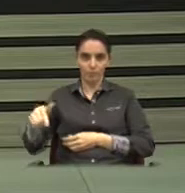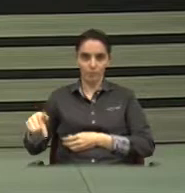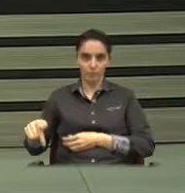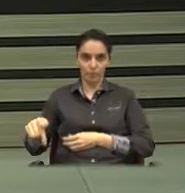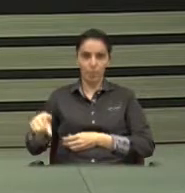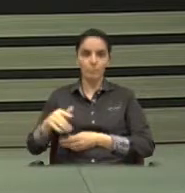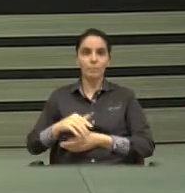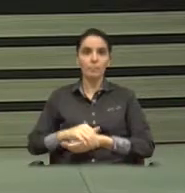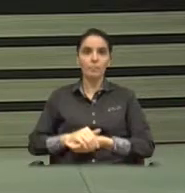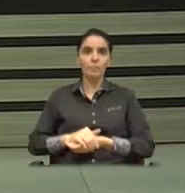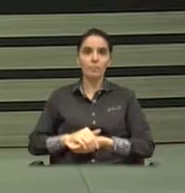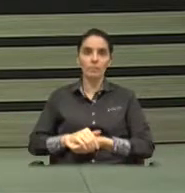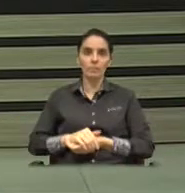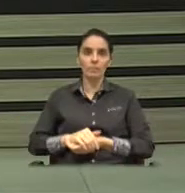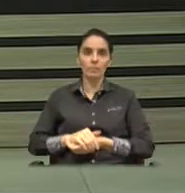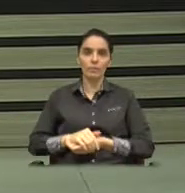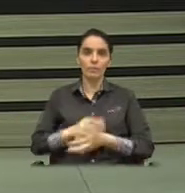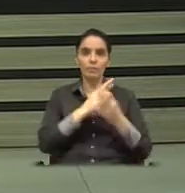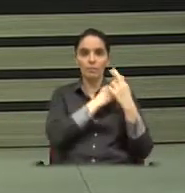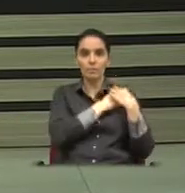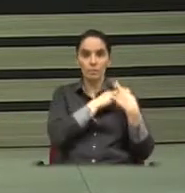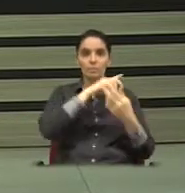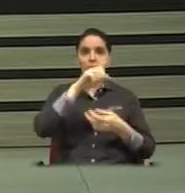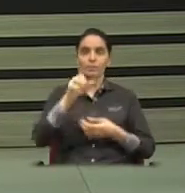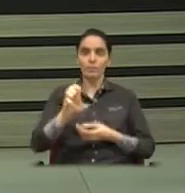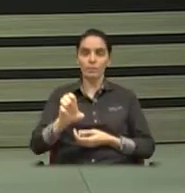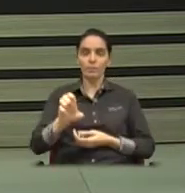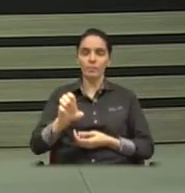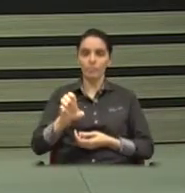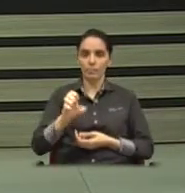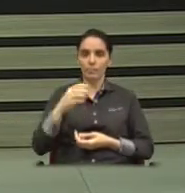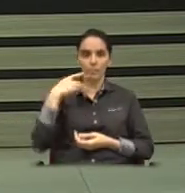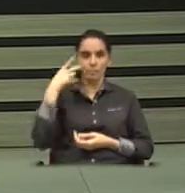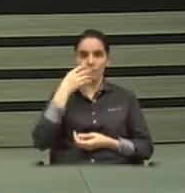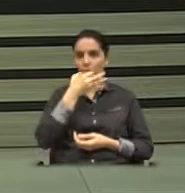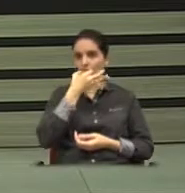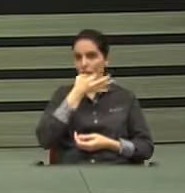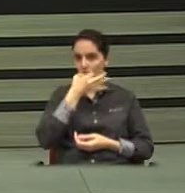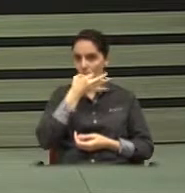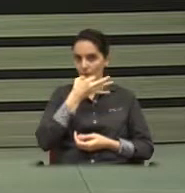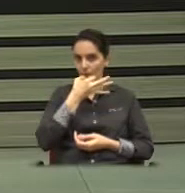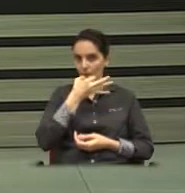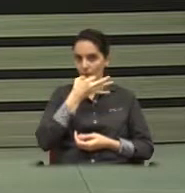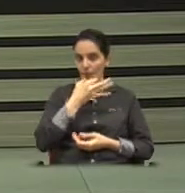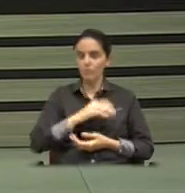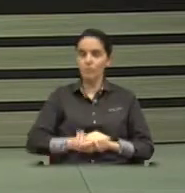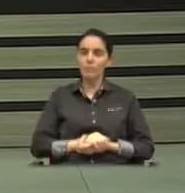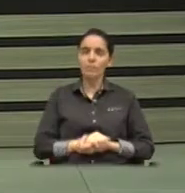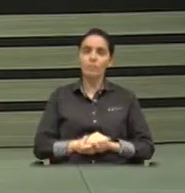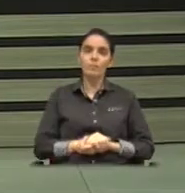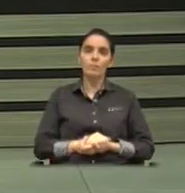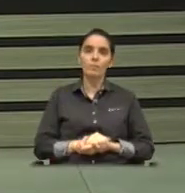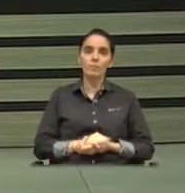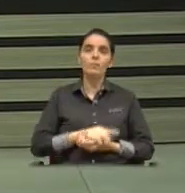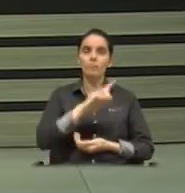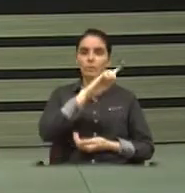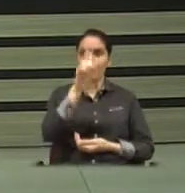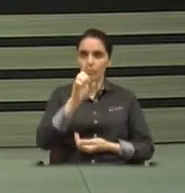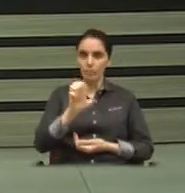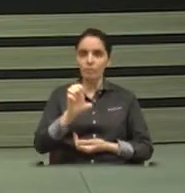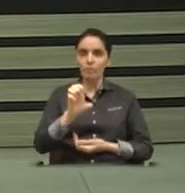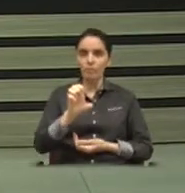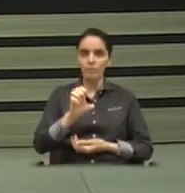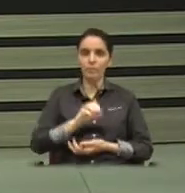4193/2007, de autoria do vereador José Roberto Bernardo. Algum vereador deseja discutir? Eu quero. Com a palavra o nobre vereador